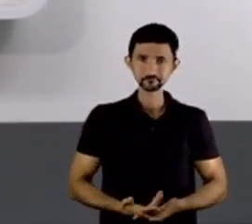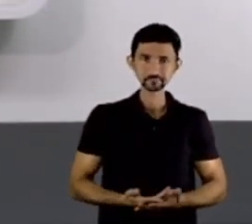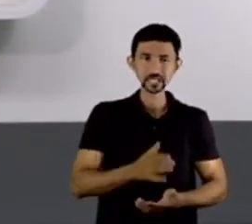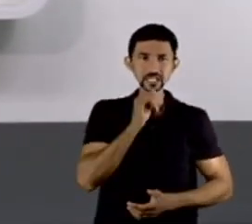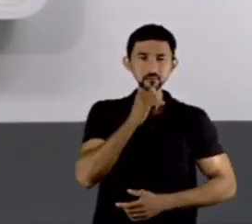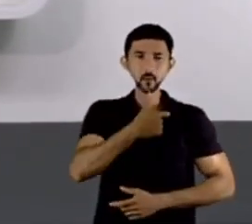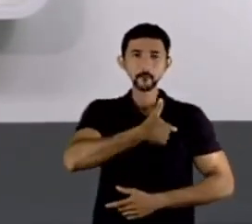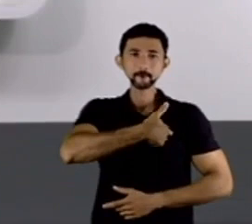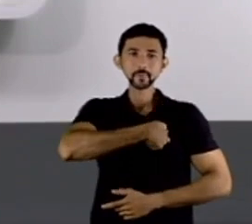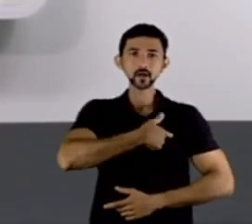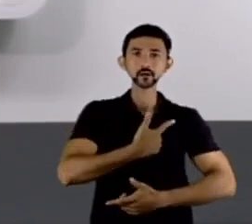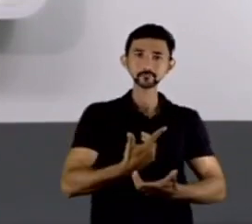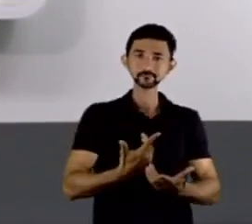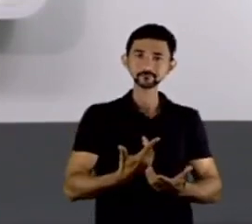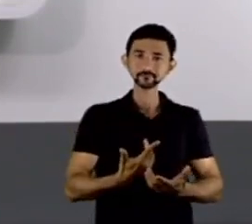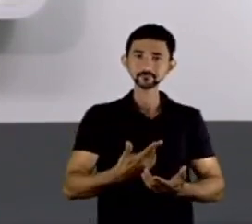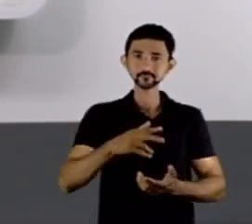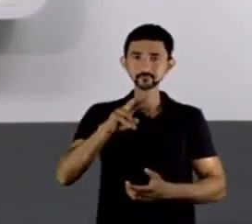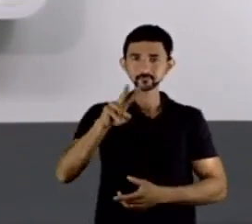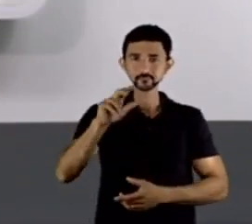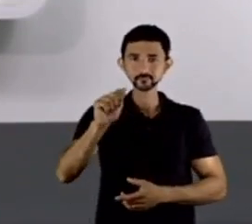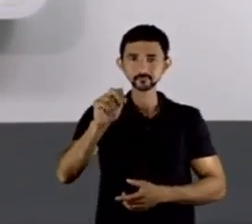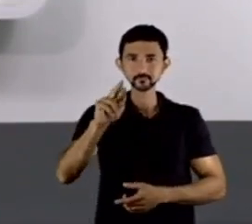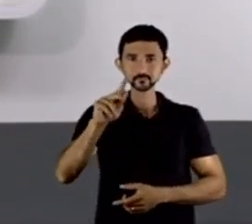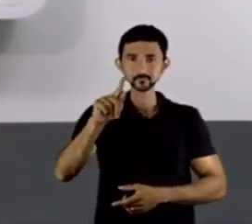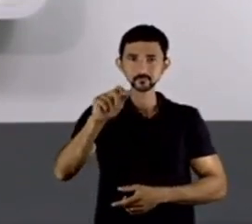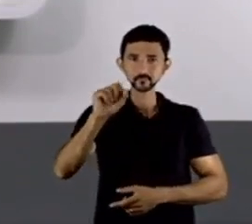Presidente Vargas. Faz muito tempo que